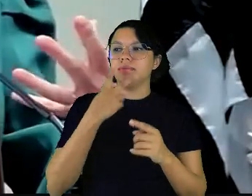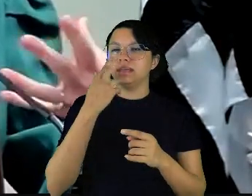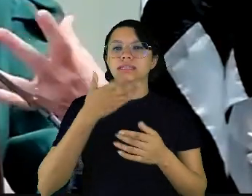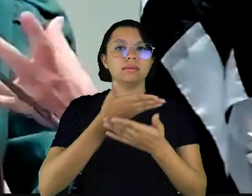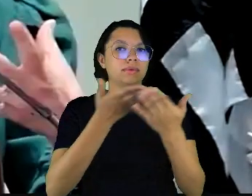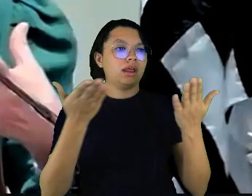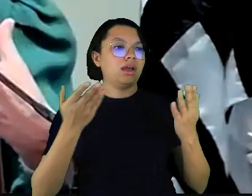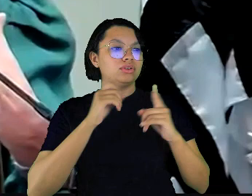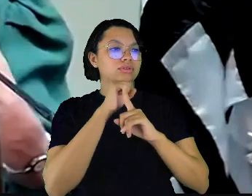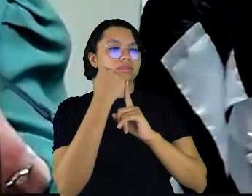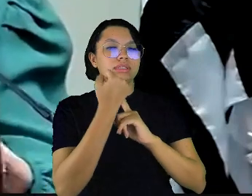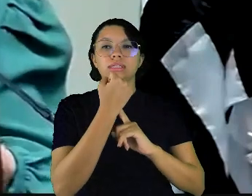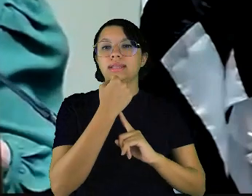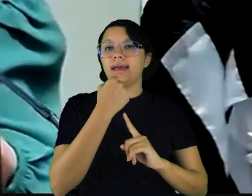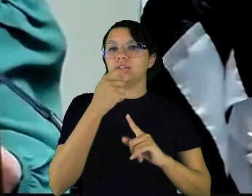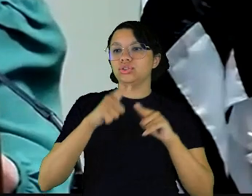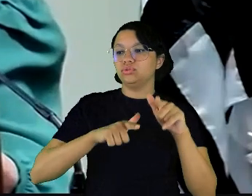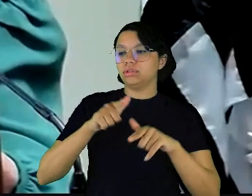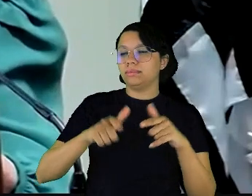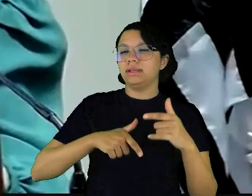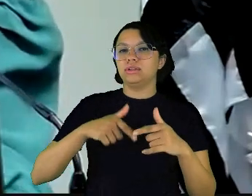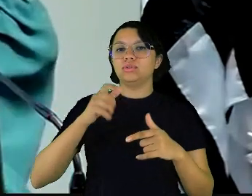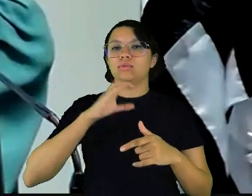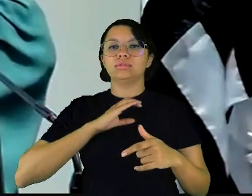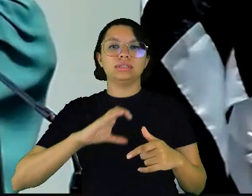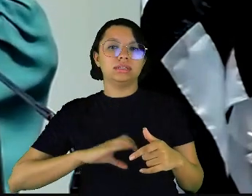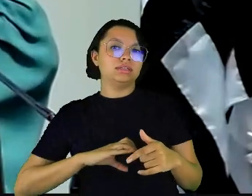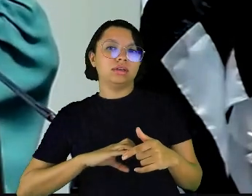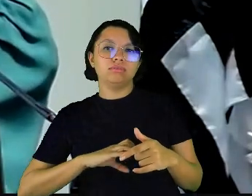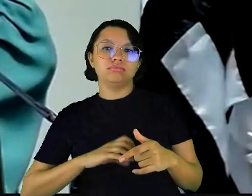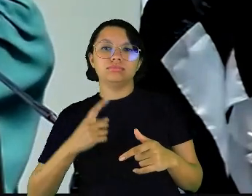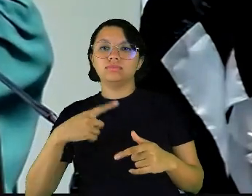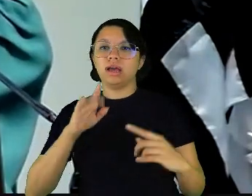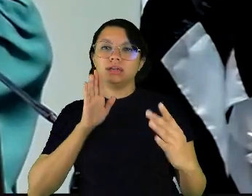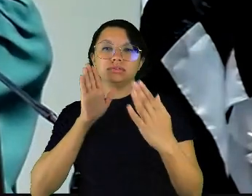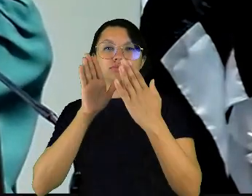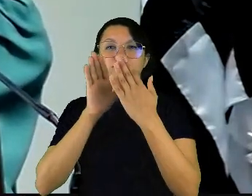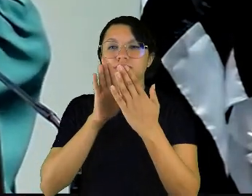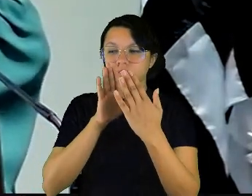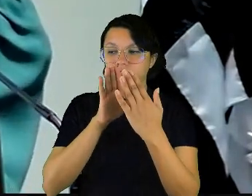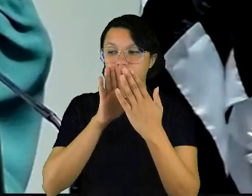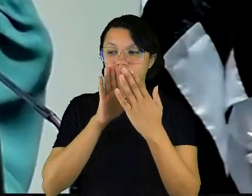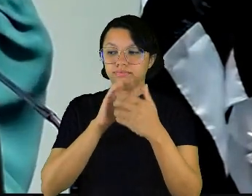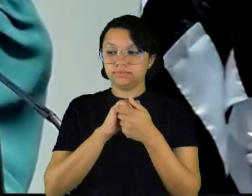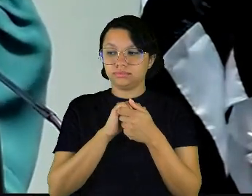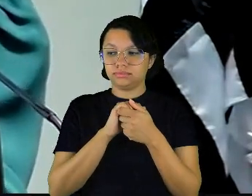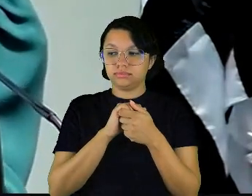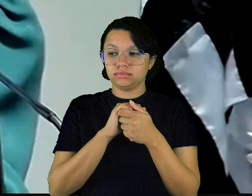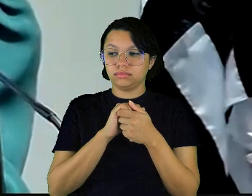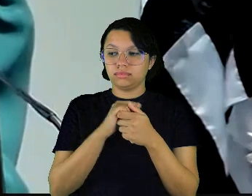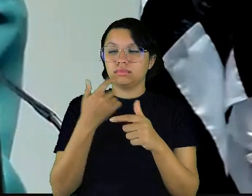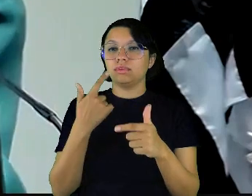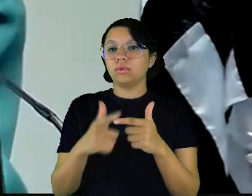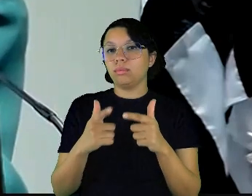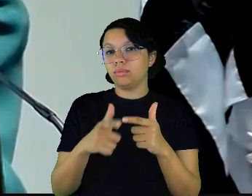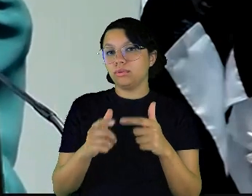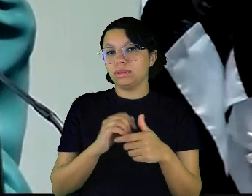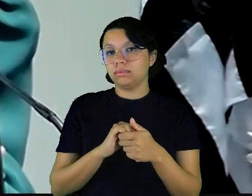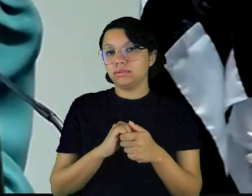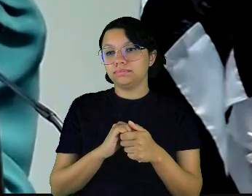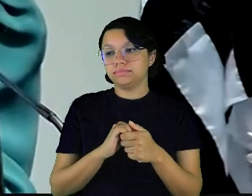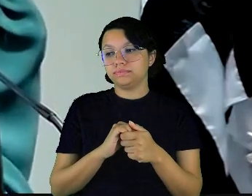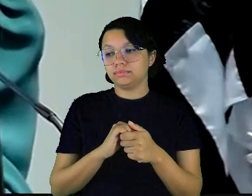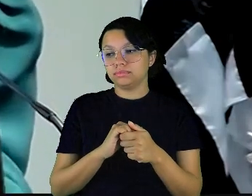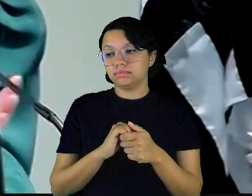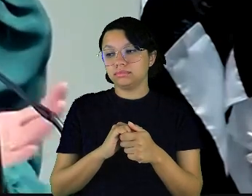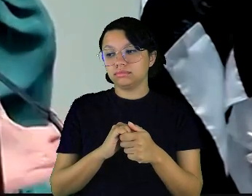sociedade, né, o trabalhador, o cidadão, vai enfrentar um problema